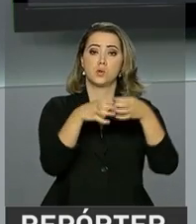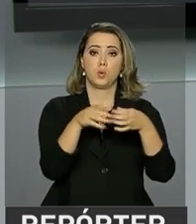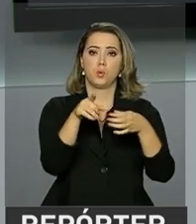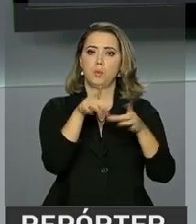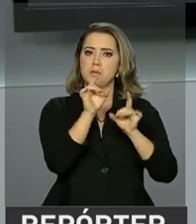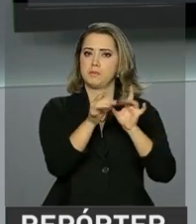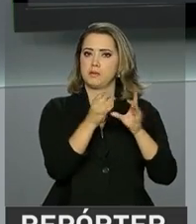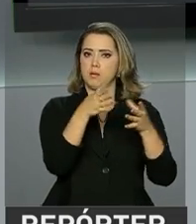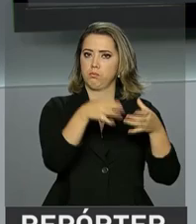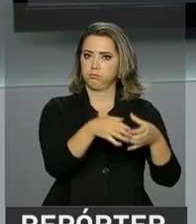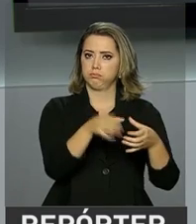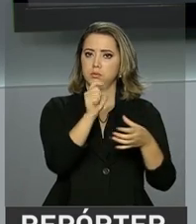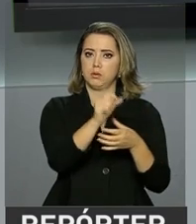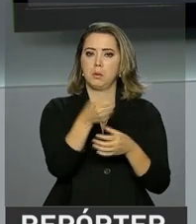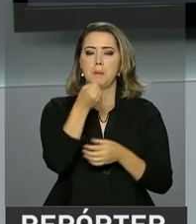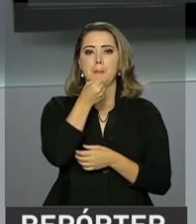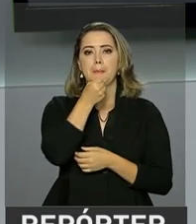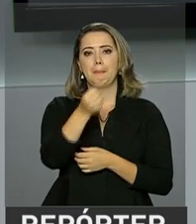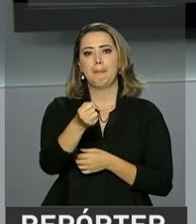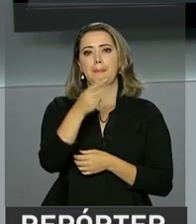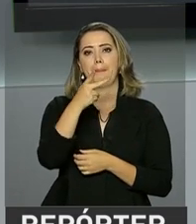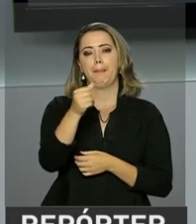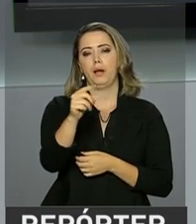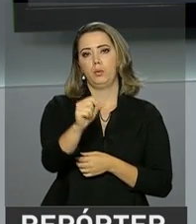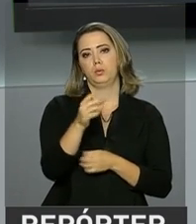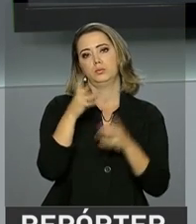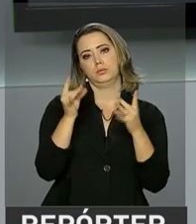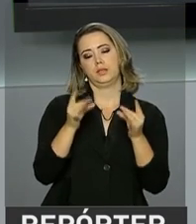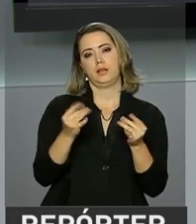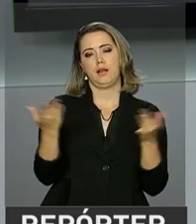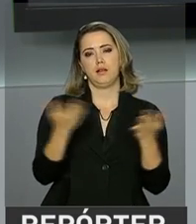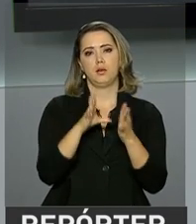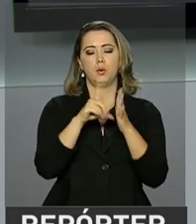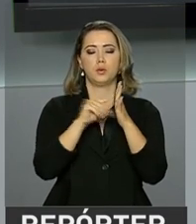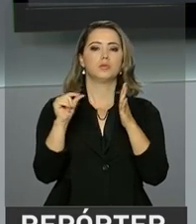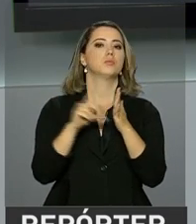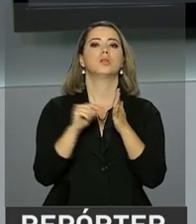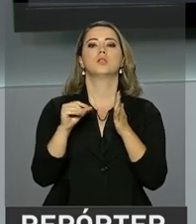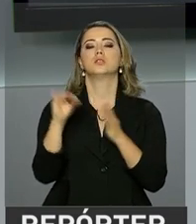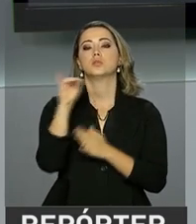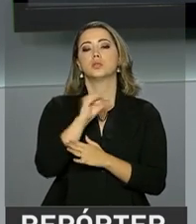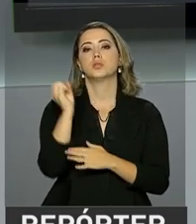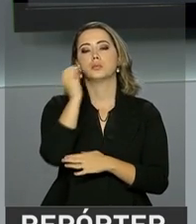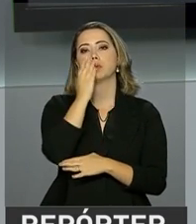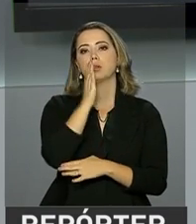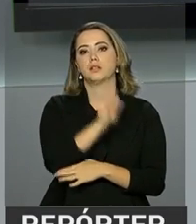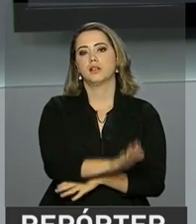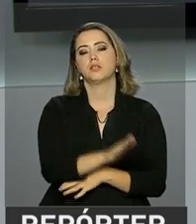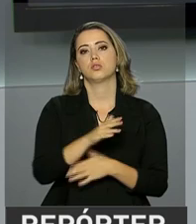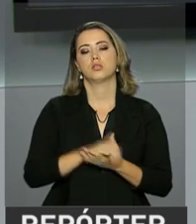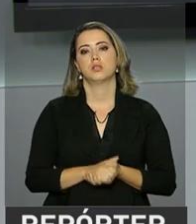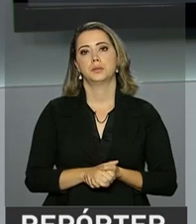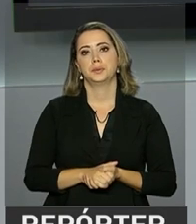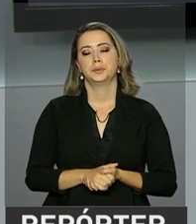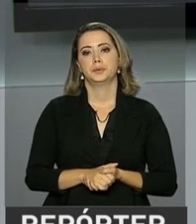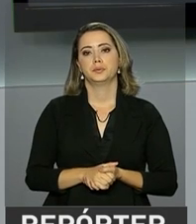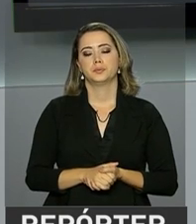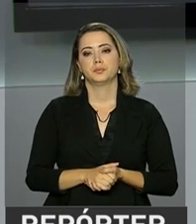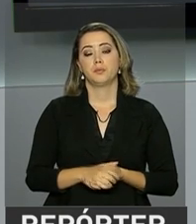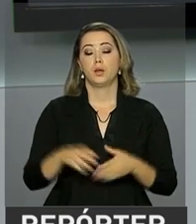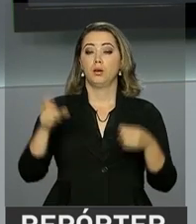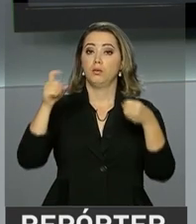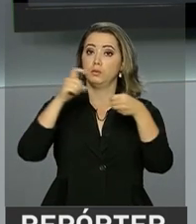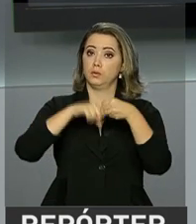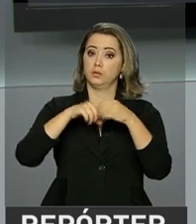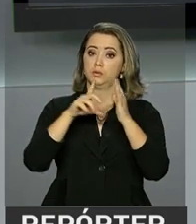repórter Paulo L Sálvia tem os detalhes ao vivo pra gente do Palácio do Planalto Olá Paulo Boa tarde mais uma vez para você voltamos aqui